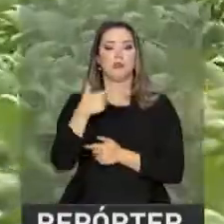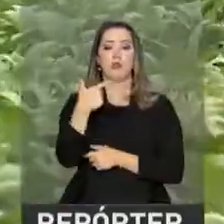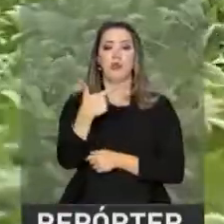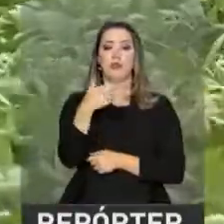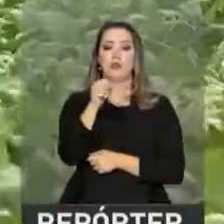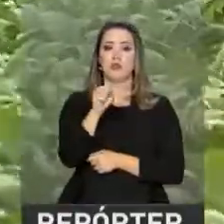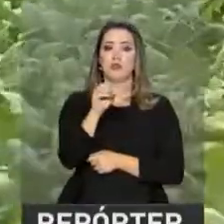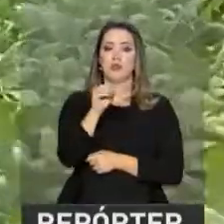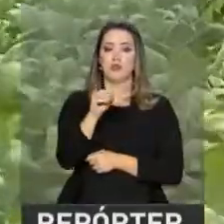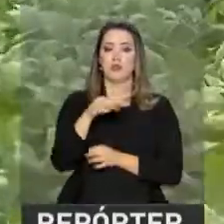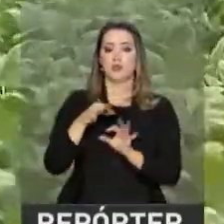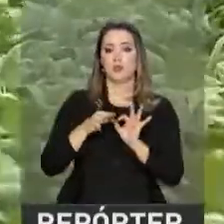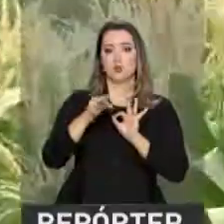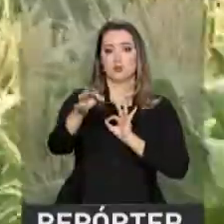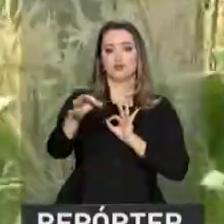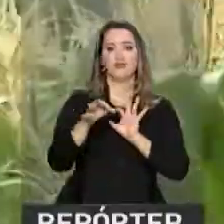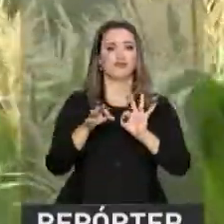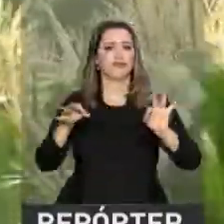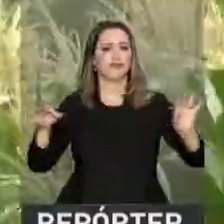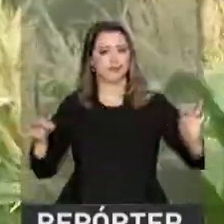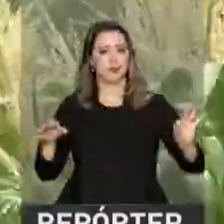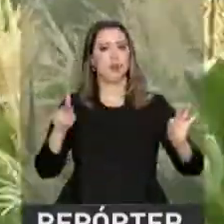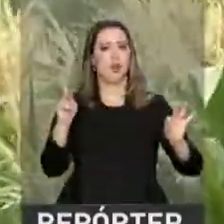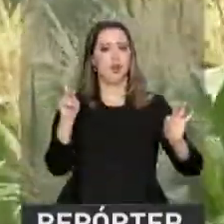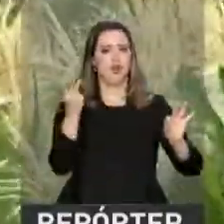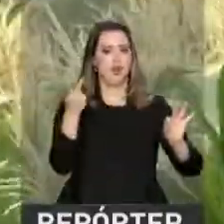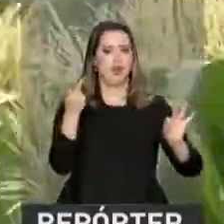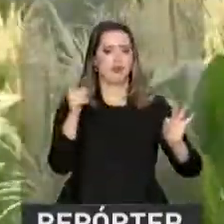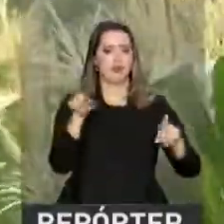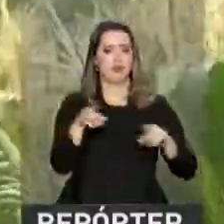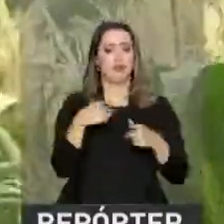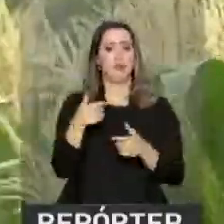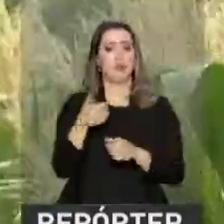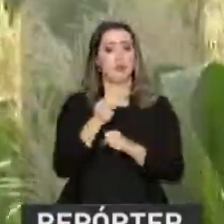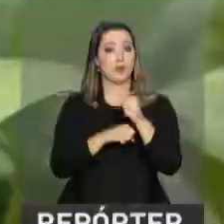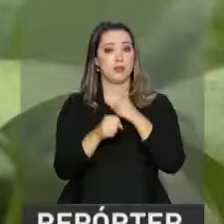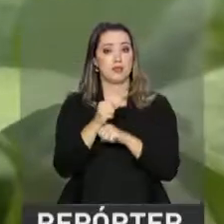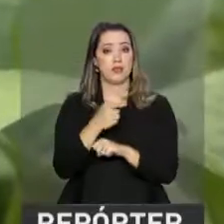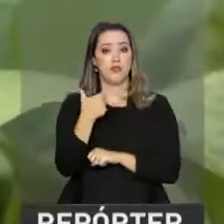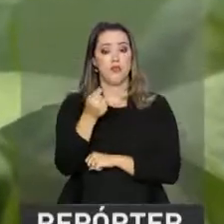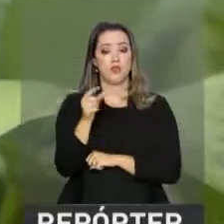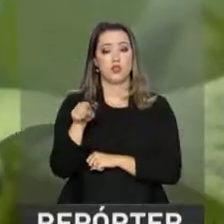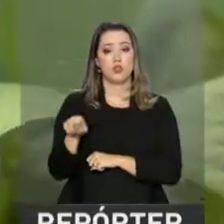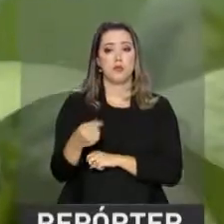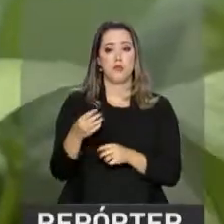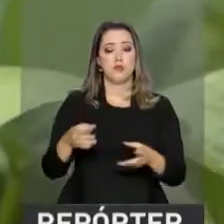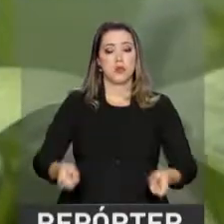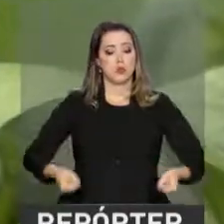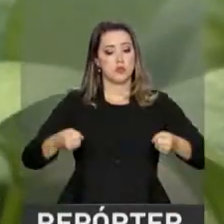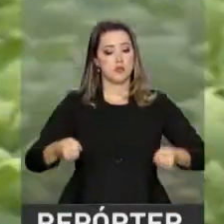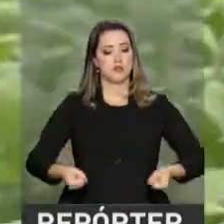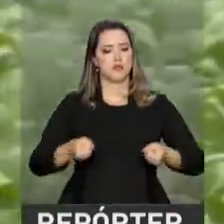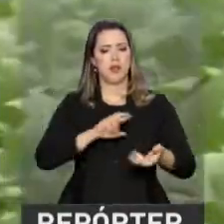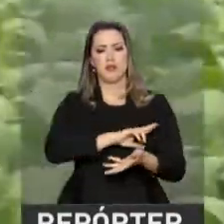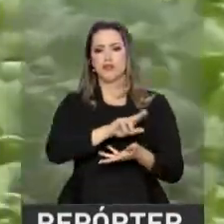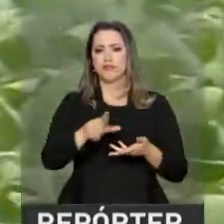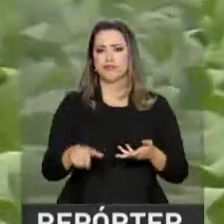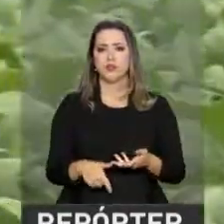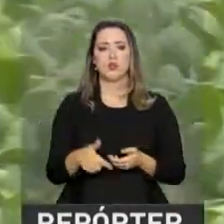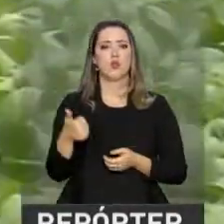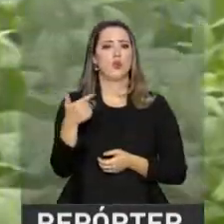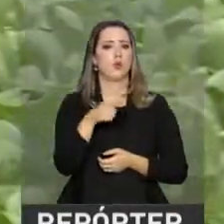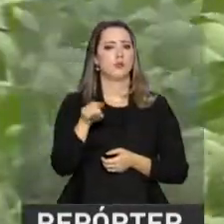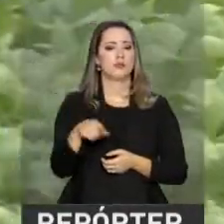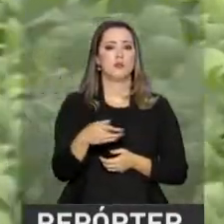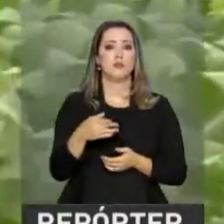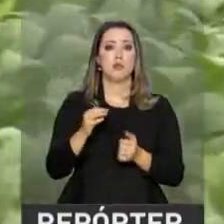280 hectares de terra. No ano passado, ele vendeu 20 mil sacas de milho, 12 mil sacas de soja e 4 mil sacas